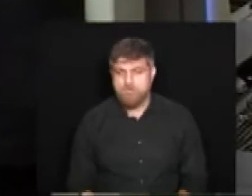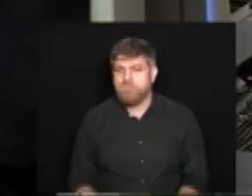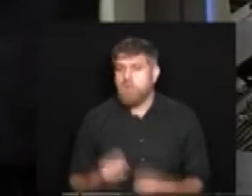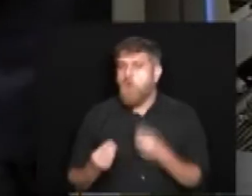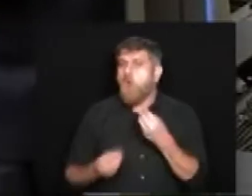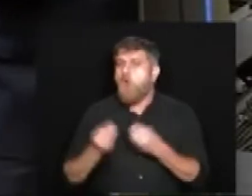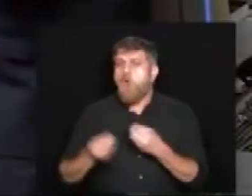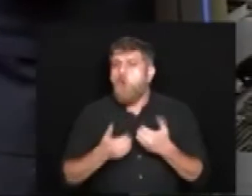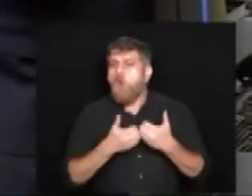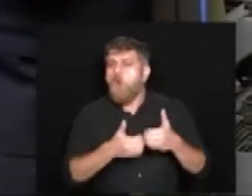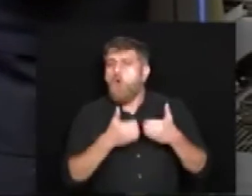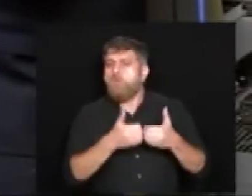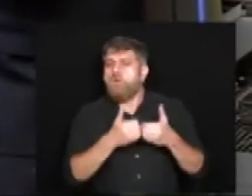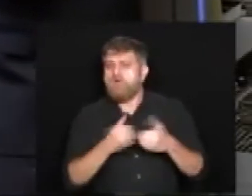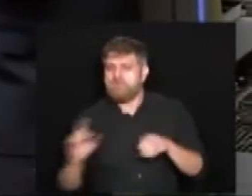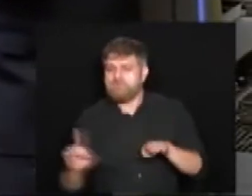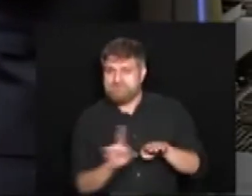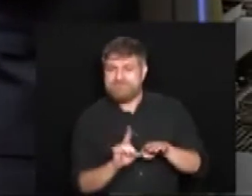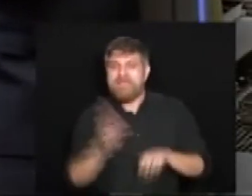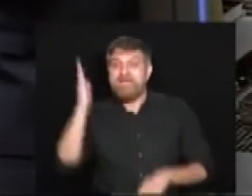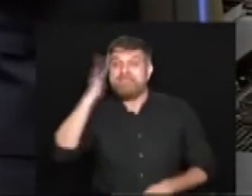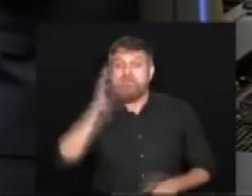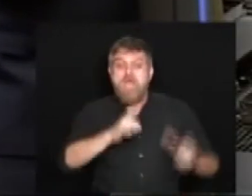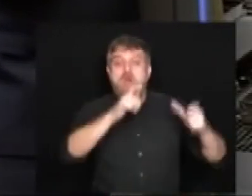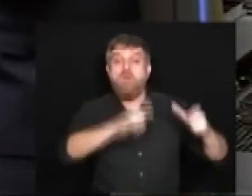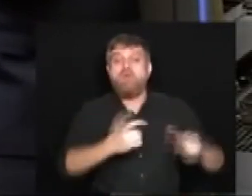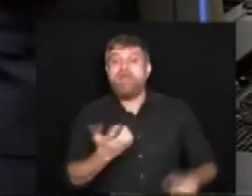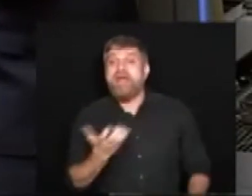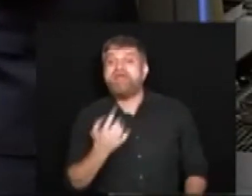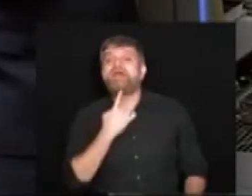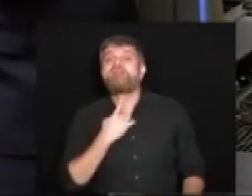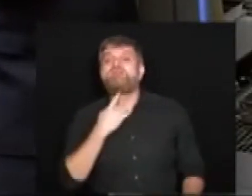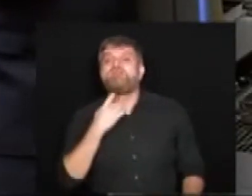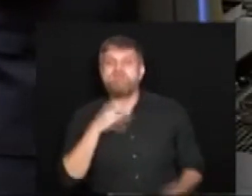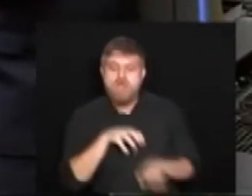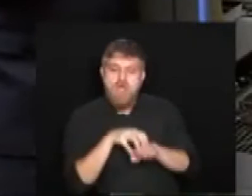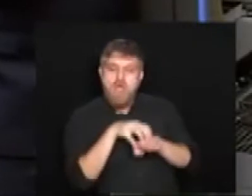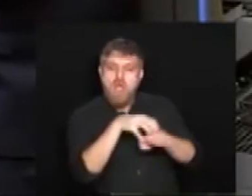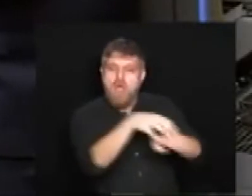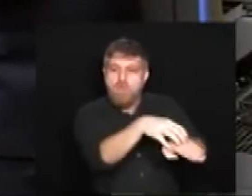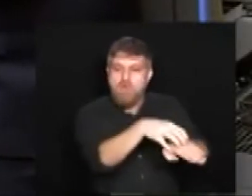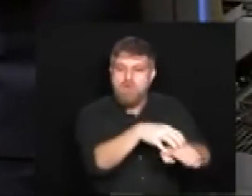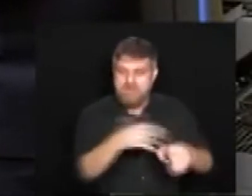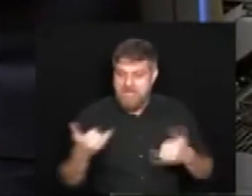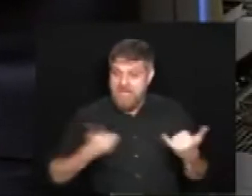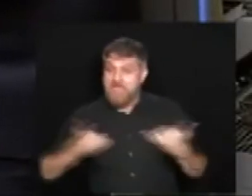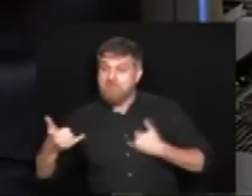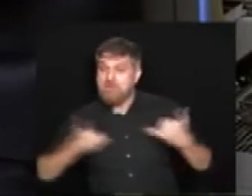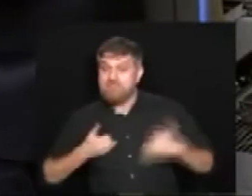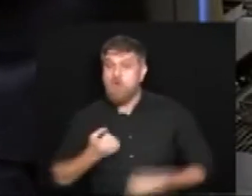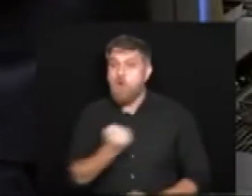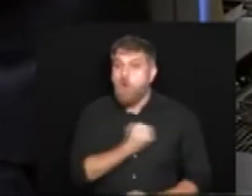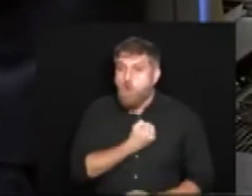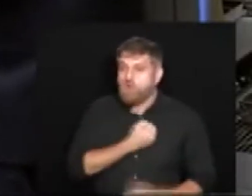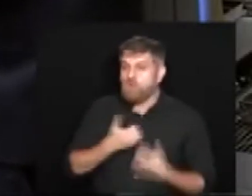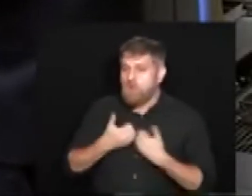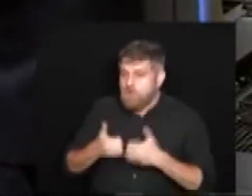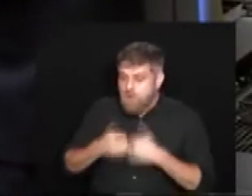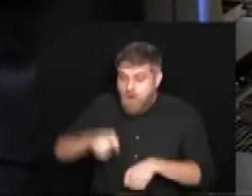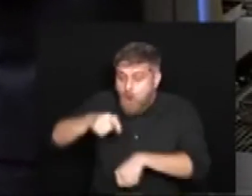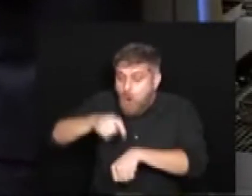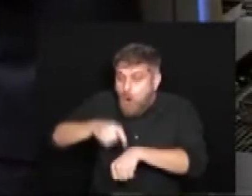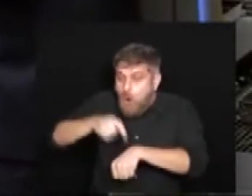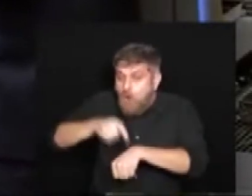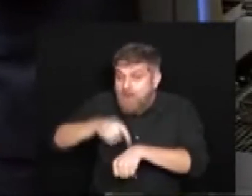Como chegar de ônibus? Você põe onde você vai, tudo, você tem todas as informações que o ônibus você pega,